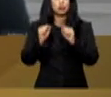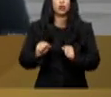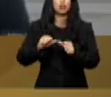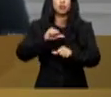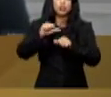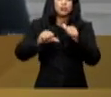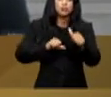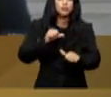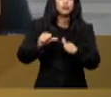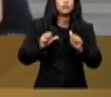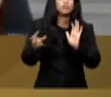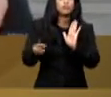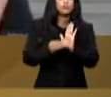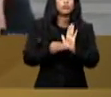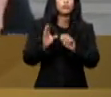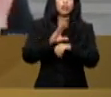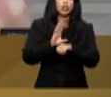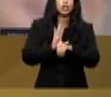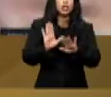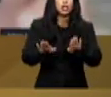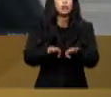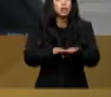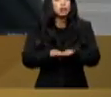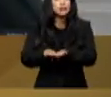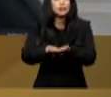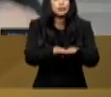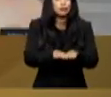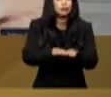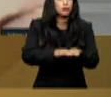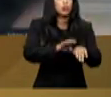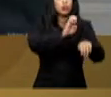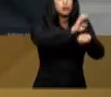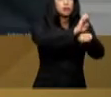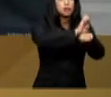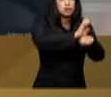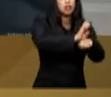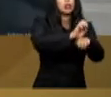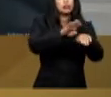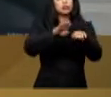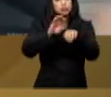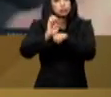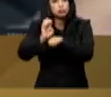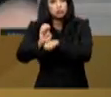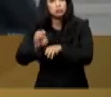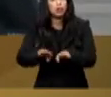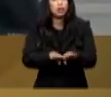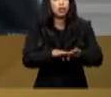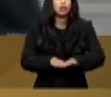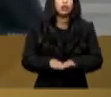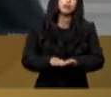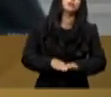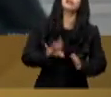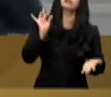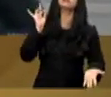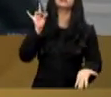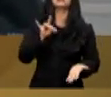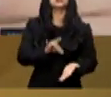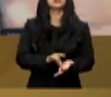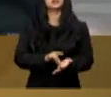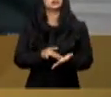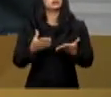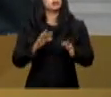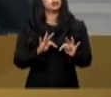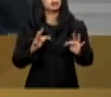haveria necessidade de tratamento mais isonômico entre os estados, de aplicação imediata, de eficácia